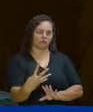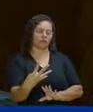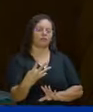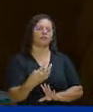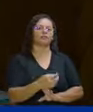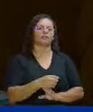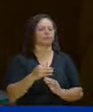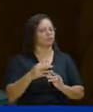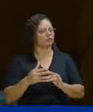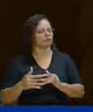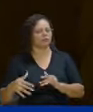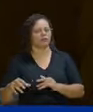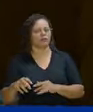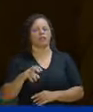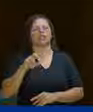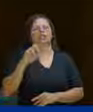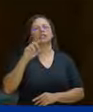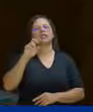519-2254 e